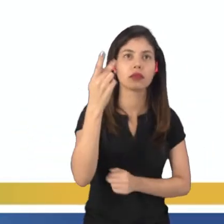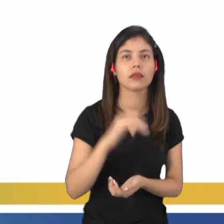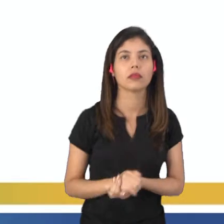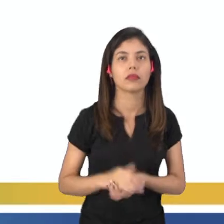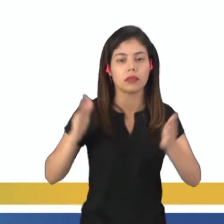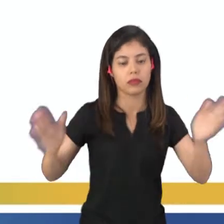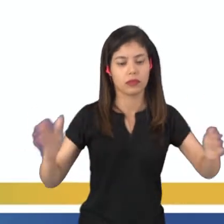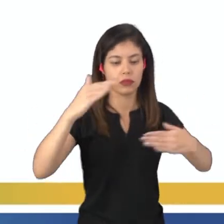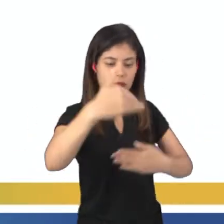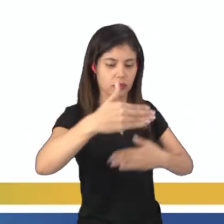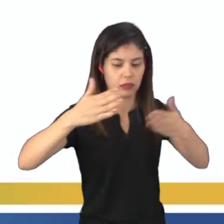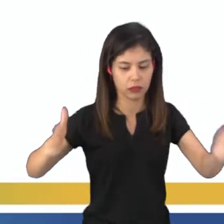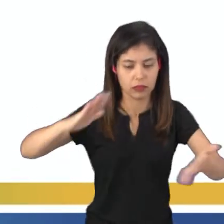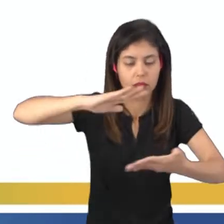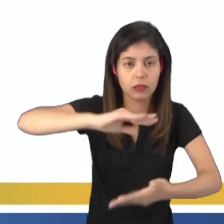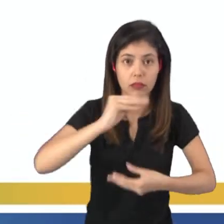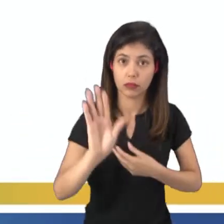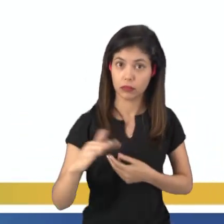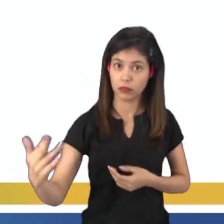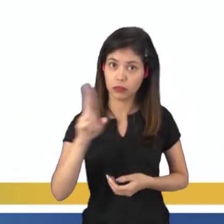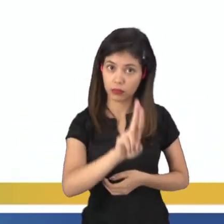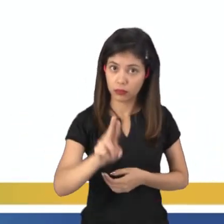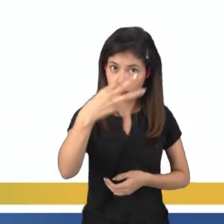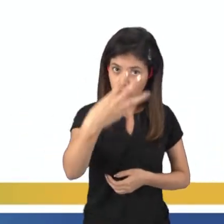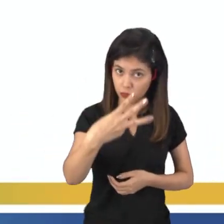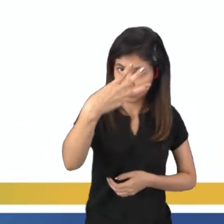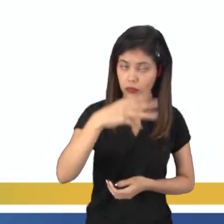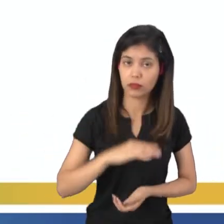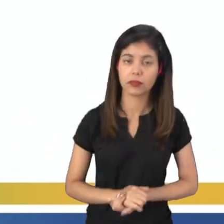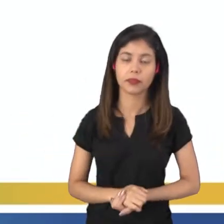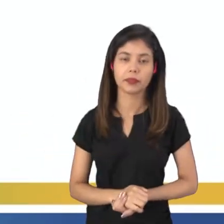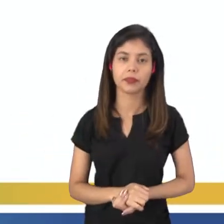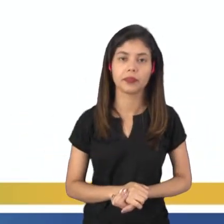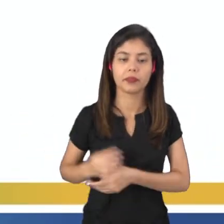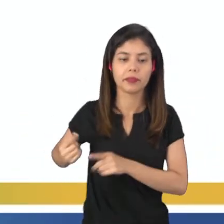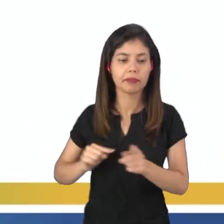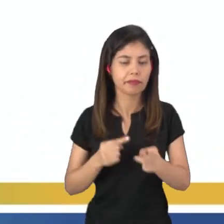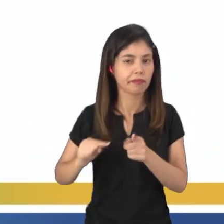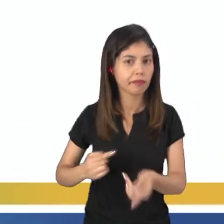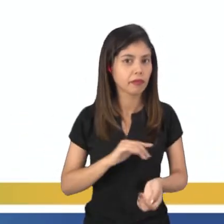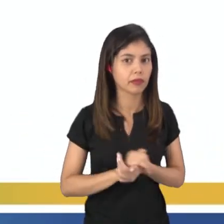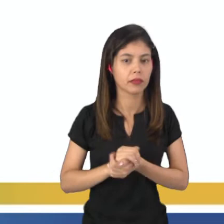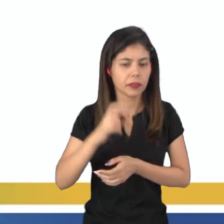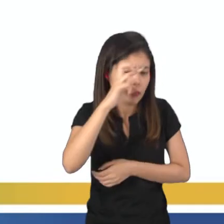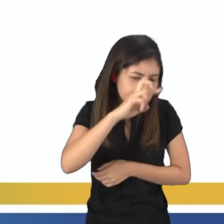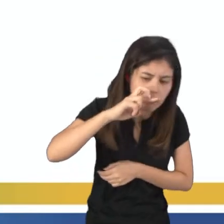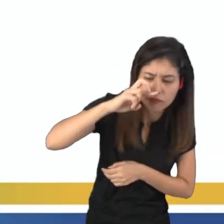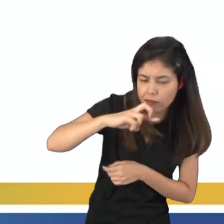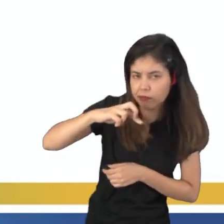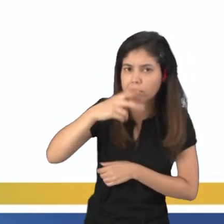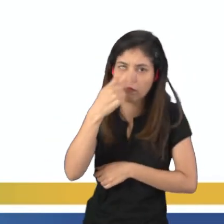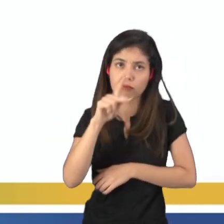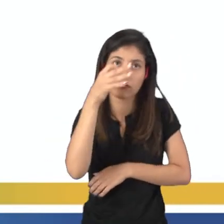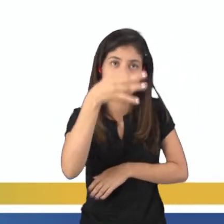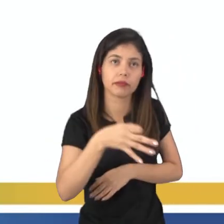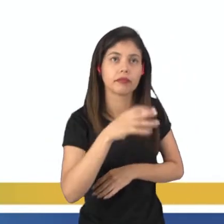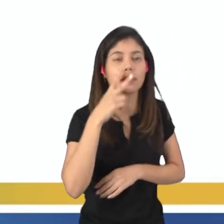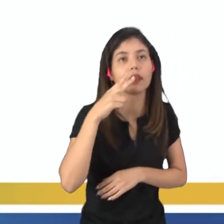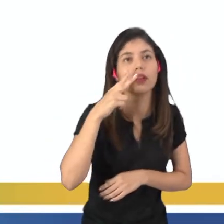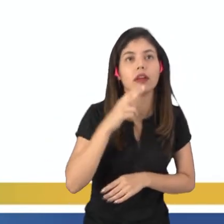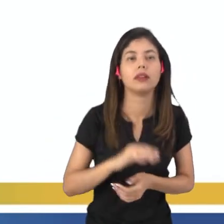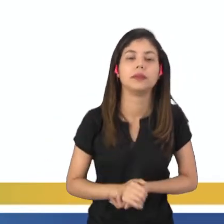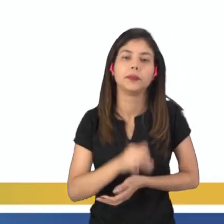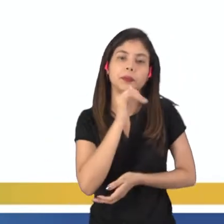blocos retangulares, né? Quando a gente usa em 3 dimensões, com o intuito de analisar as projeções no período determinado. Então, veja